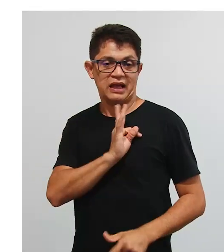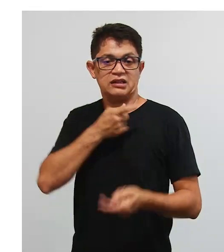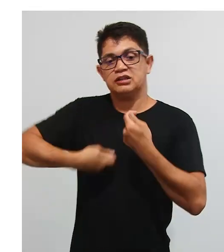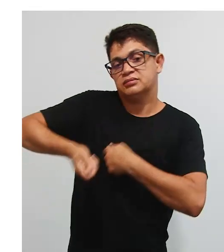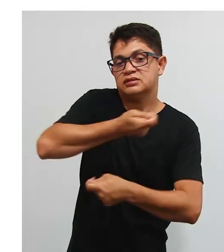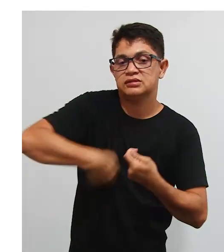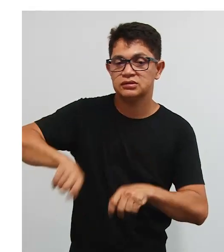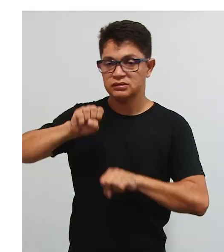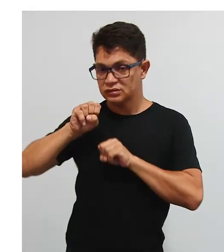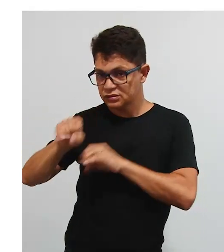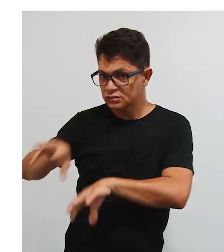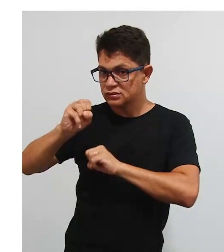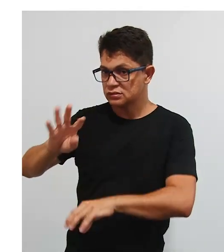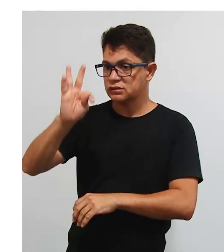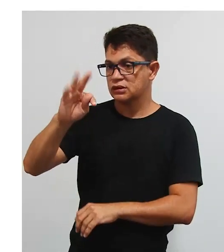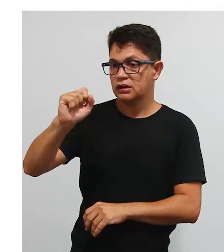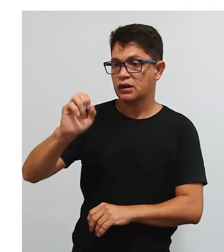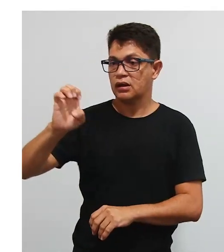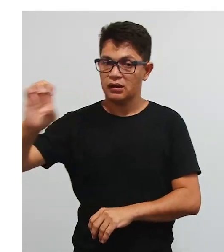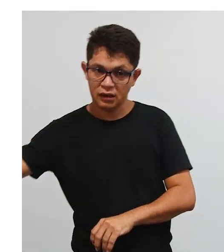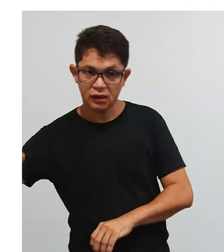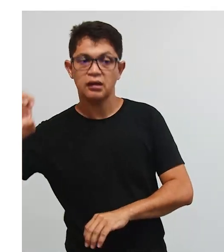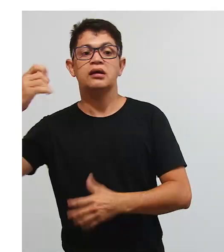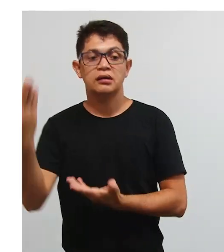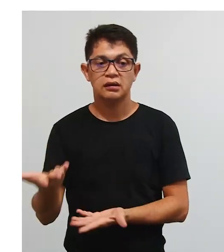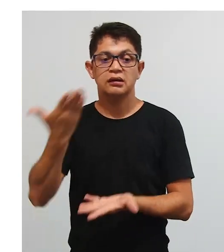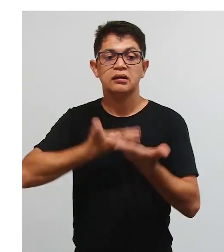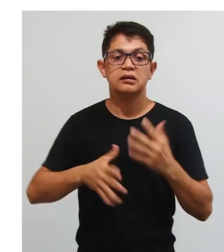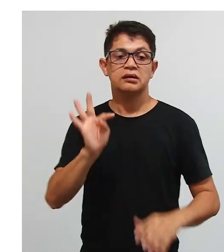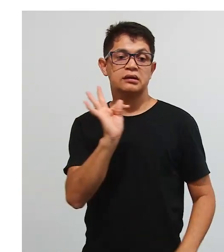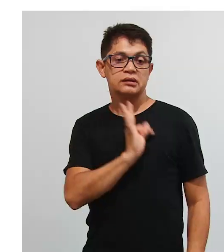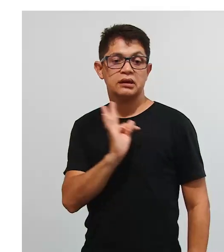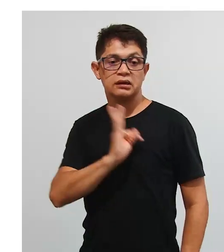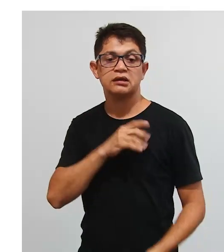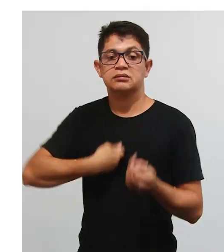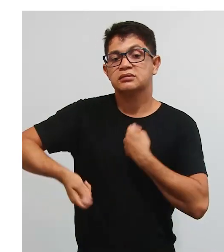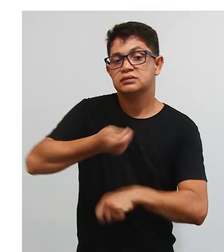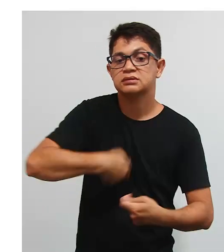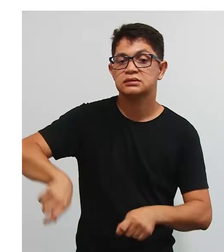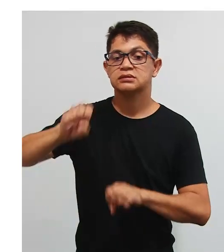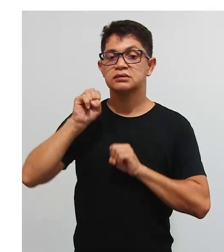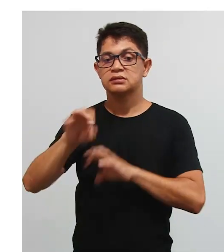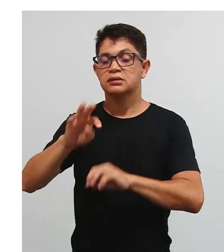né? Também são uma parte importantíssima da educação. Eles